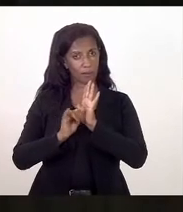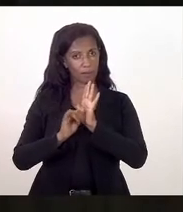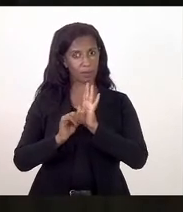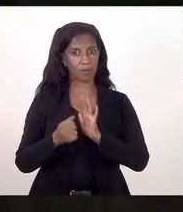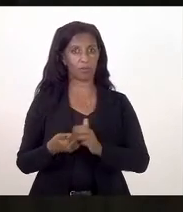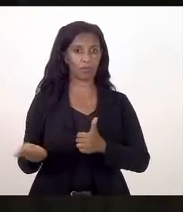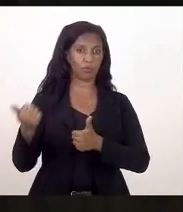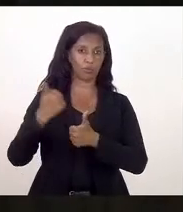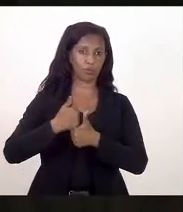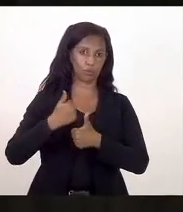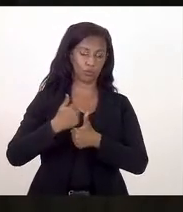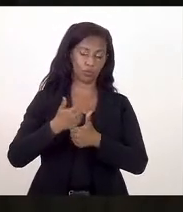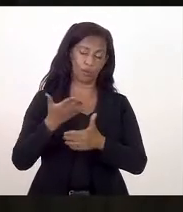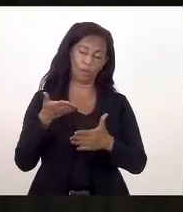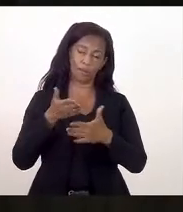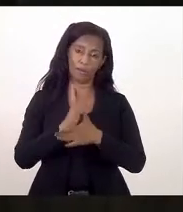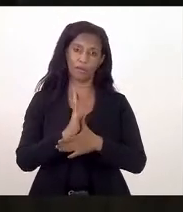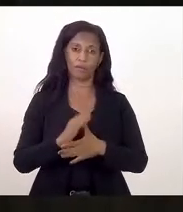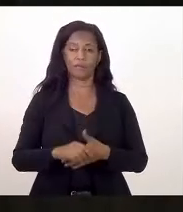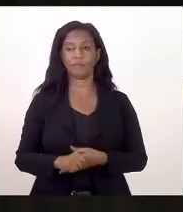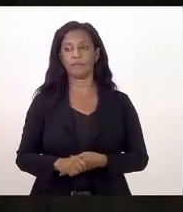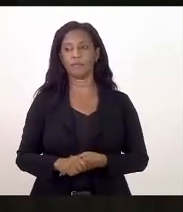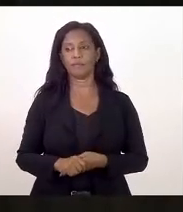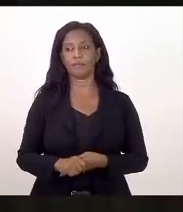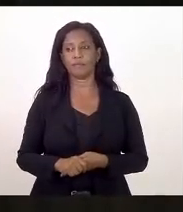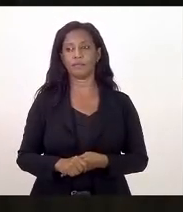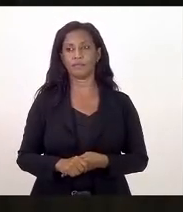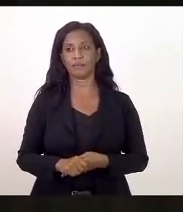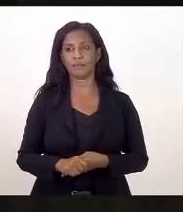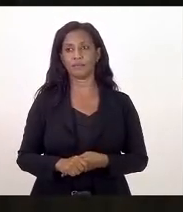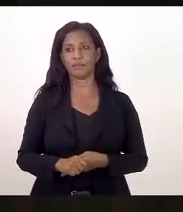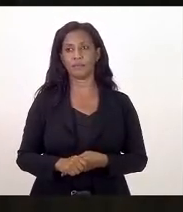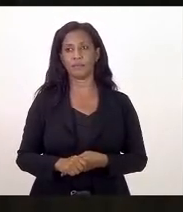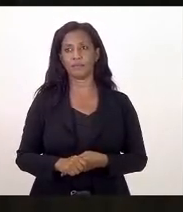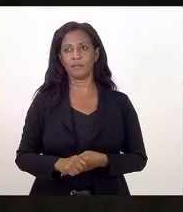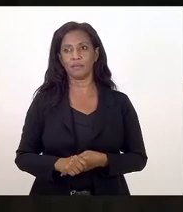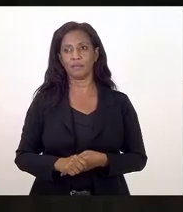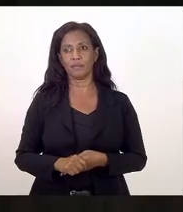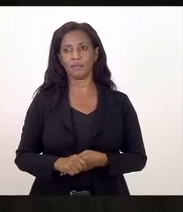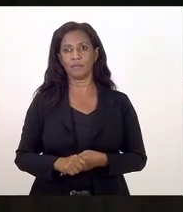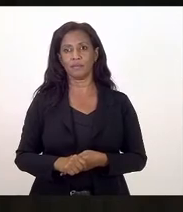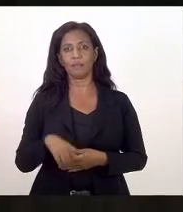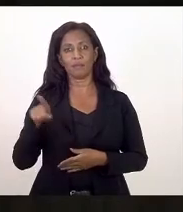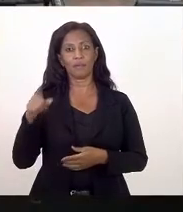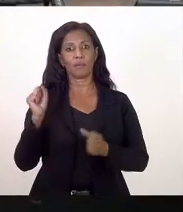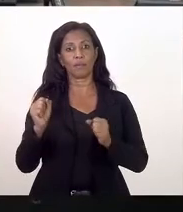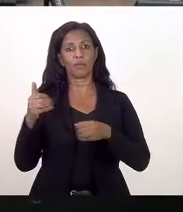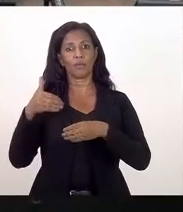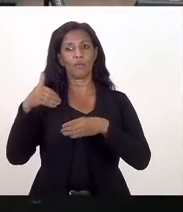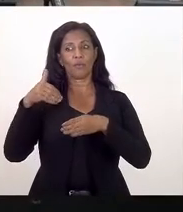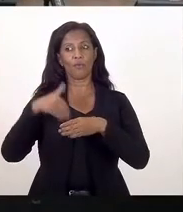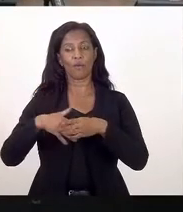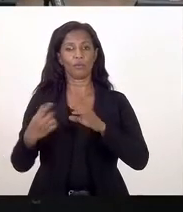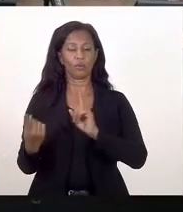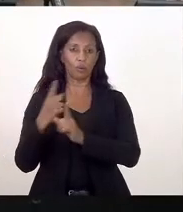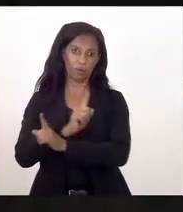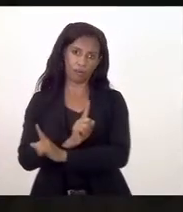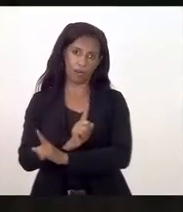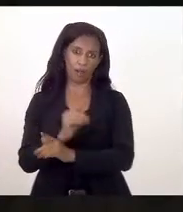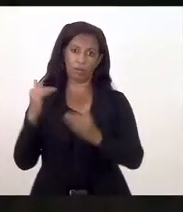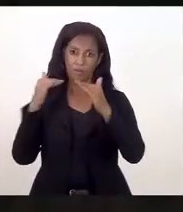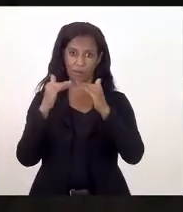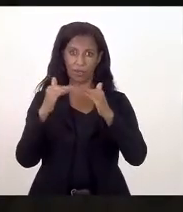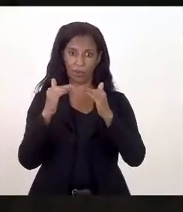o substitutivo aprovado. Vossa excelência pode conseguir na vota contrária. Mas fica acordo.